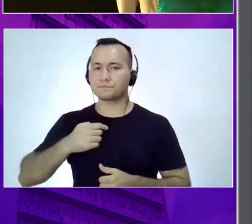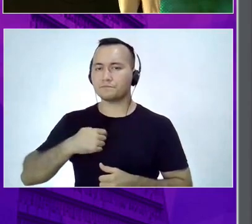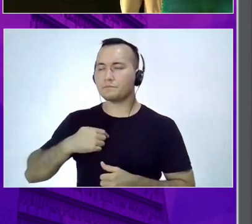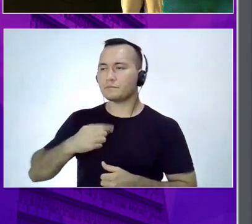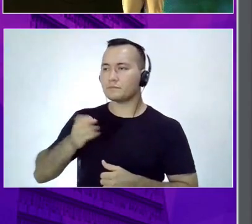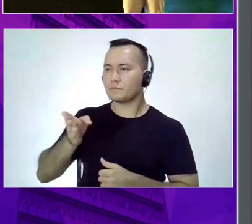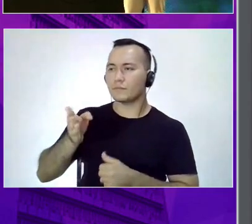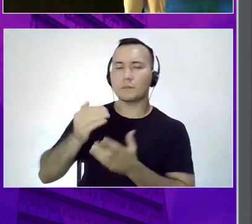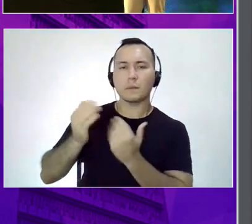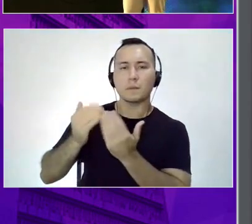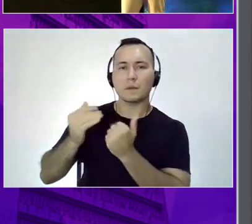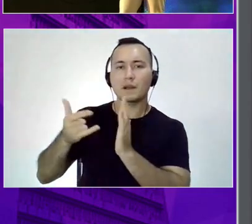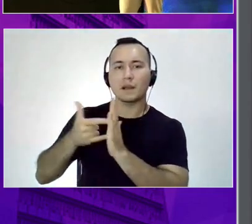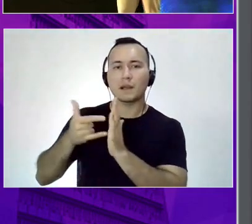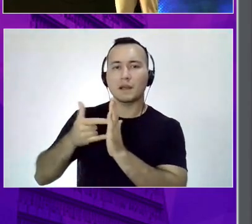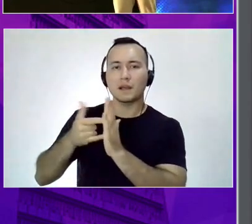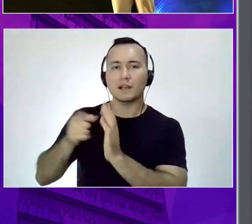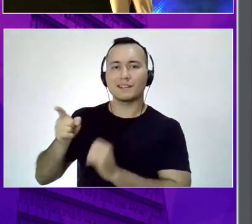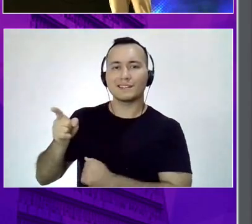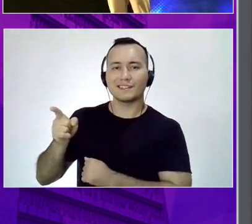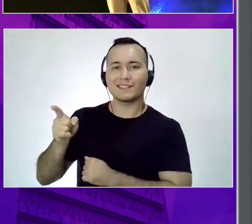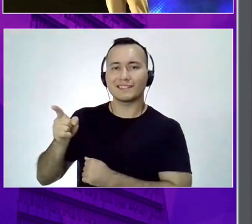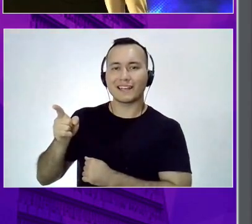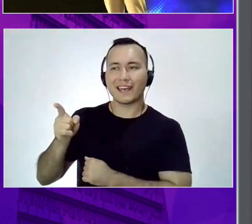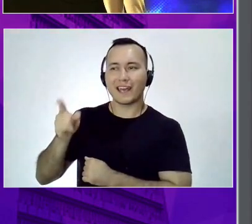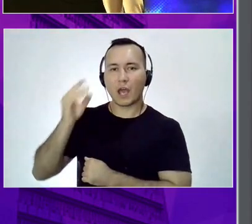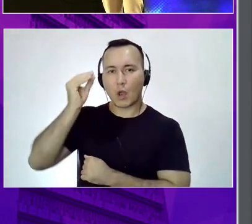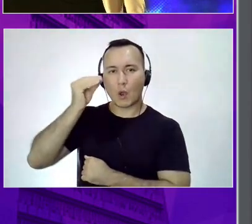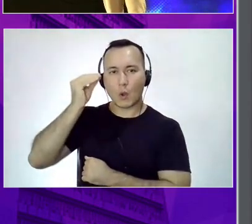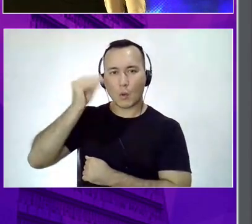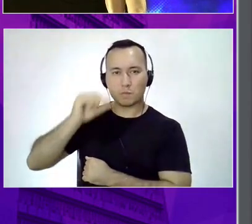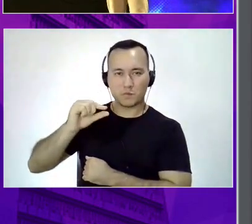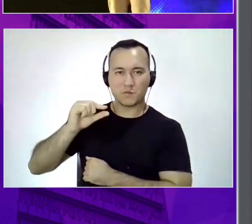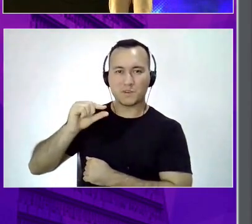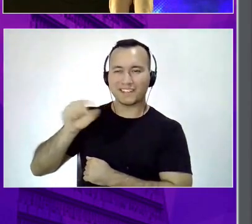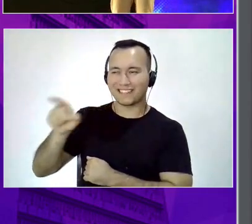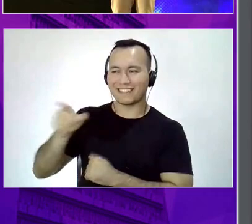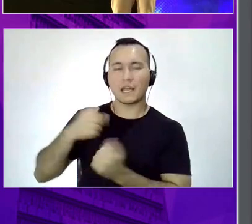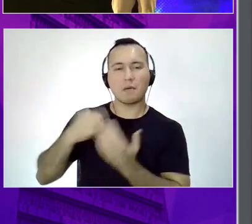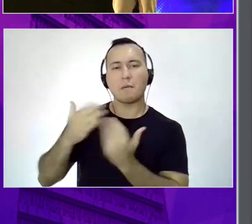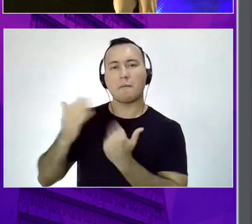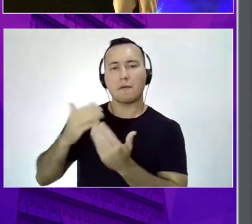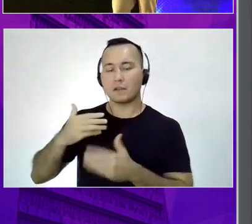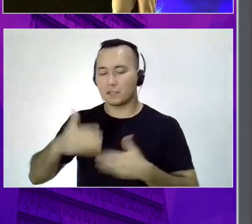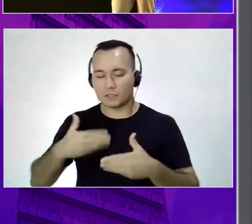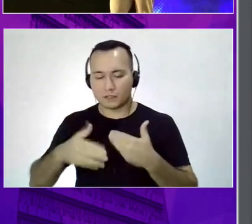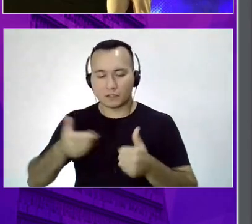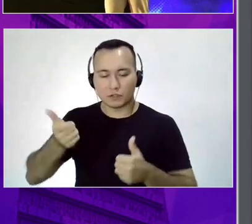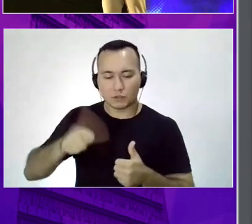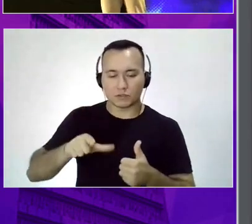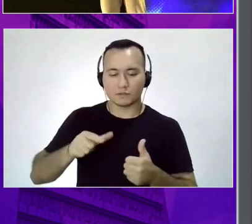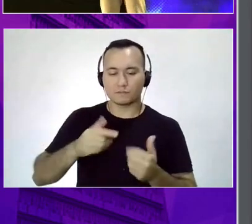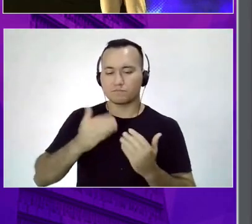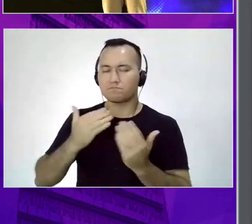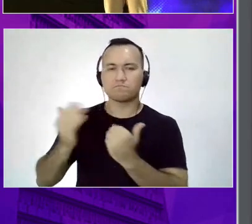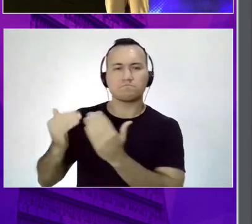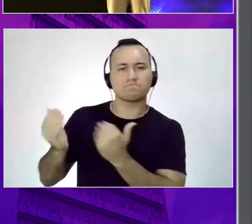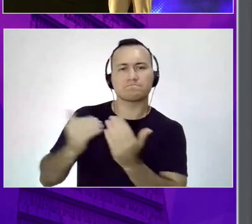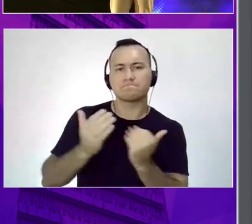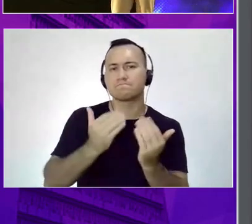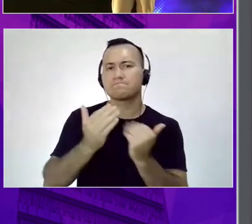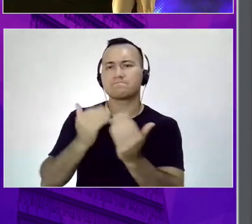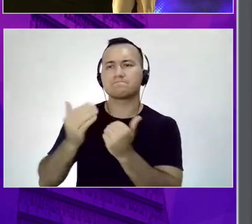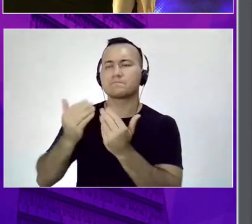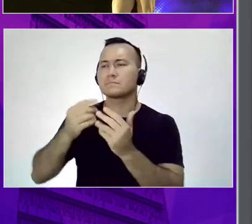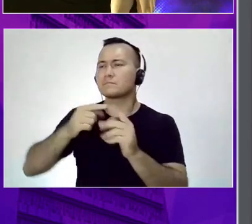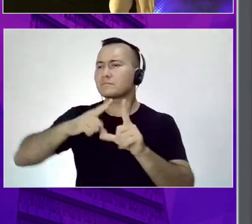QA, buscando desenvolver ali um roteiro de testes, ou o nosso time já estava logo depois buscando métricas do time de negócios. Então a gente